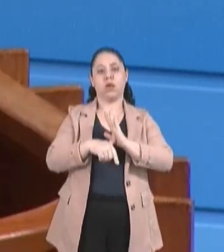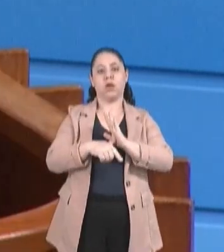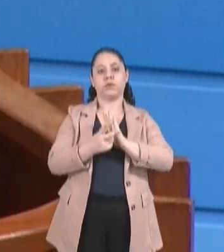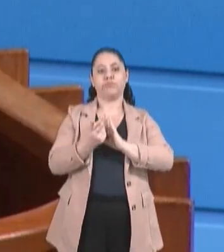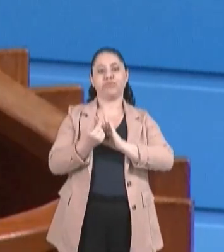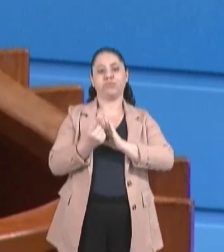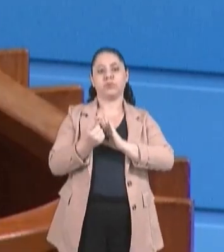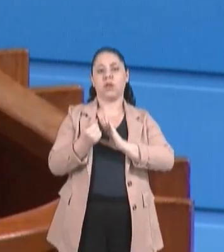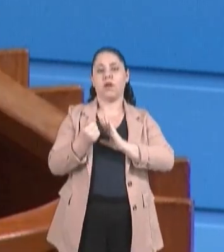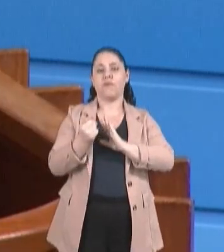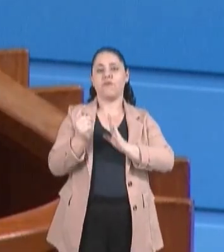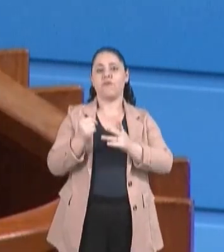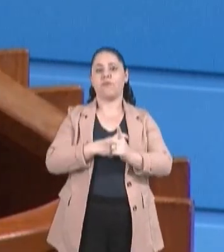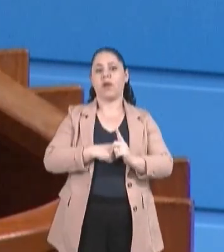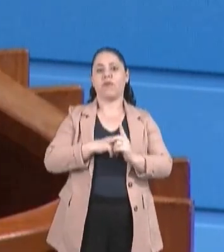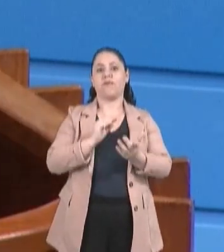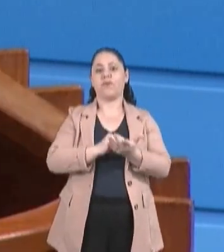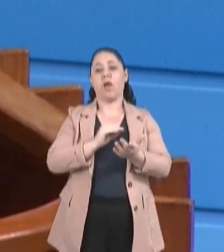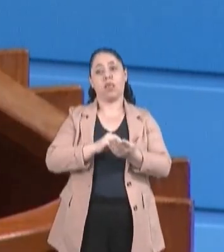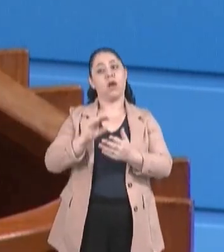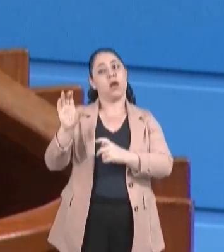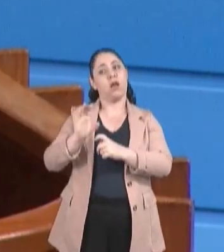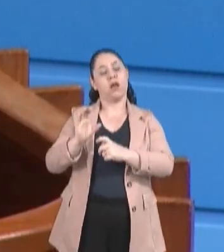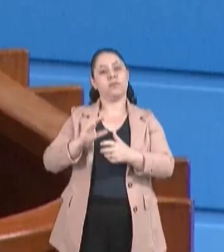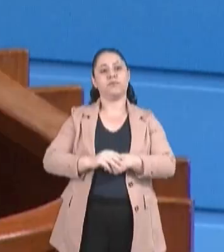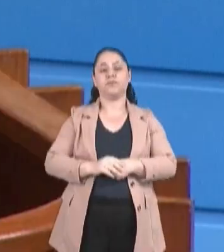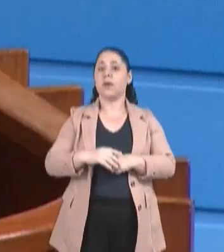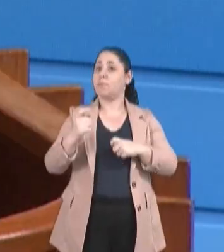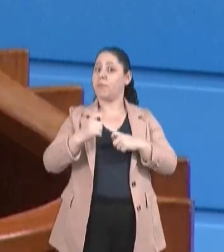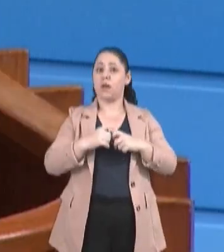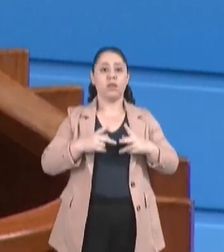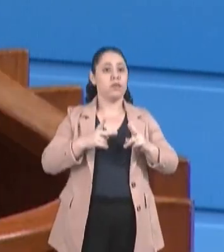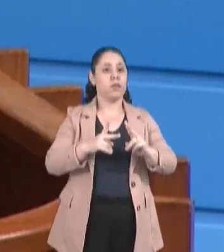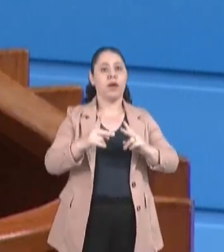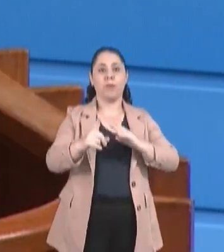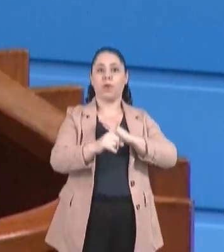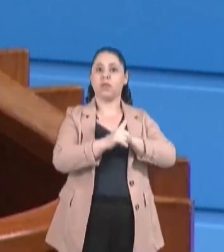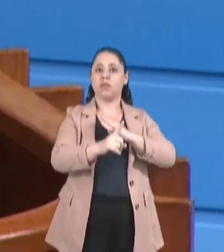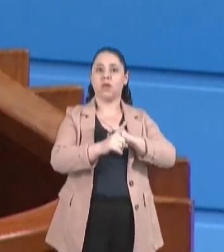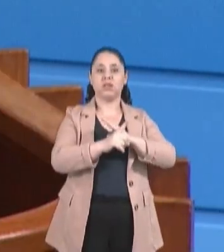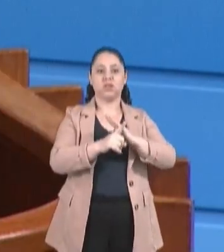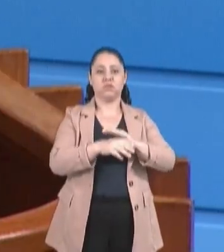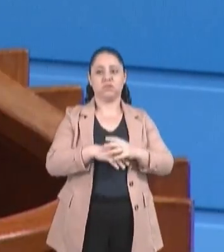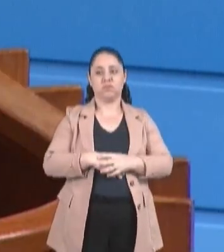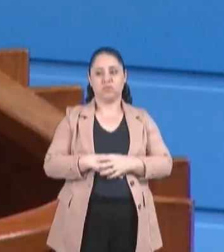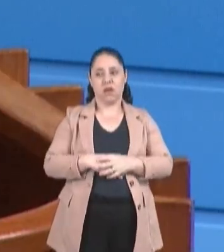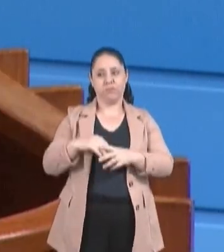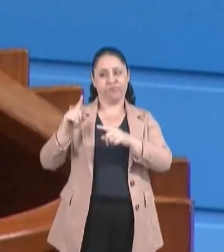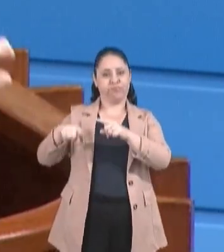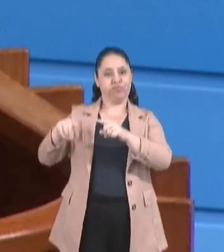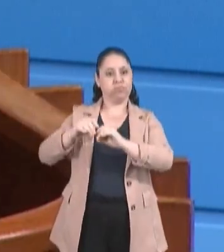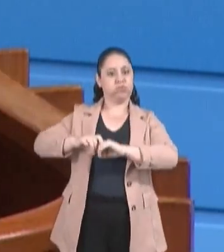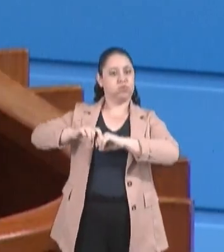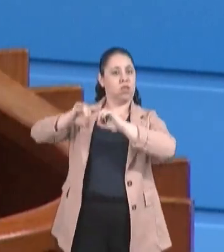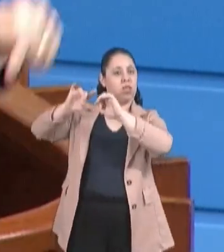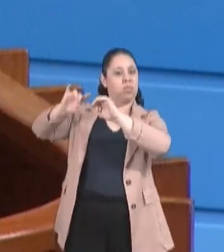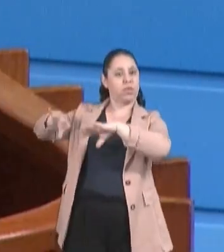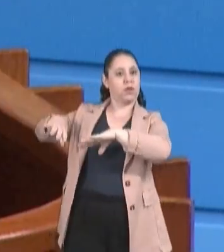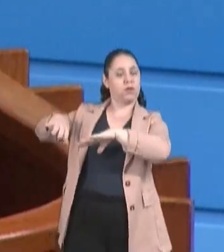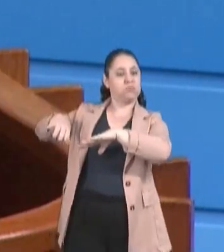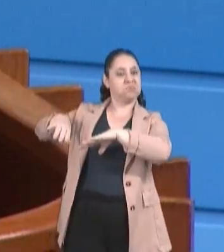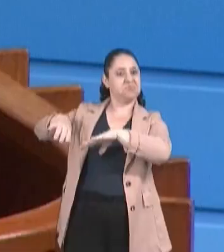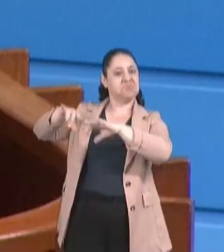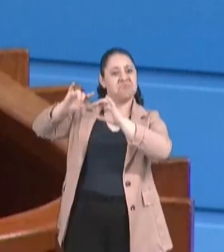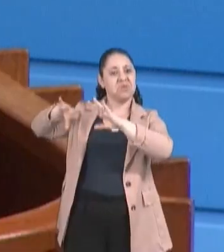de vários segmentos. Médicos que sempre atenderam, descredenciado. Empresas que sempre